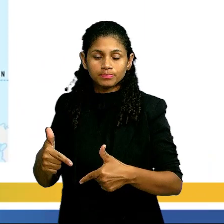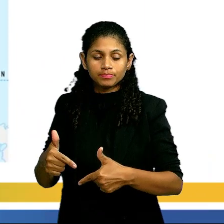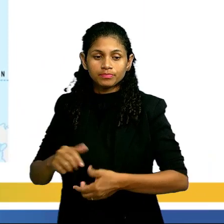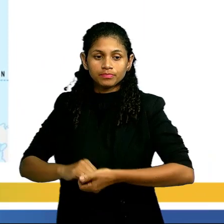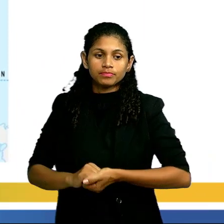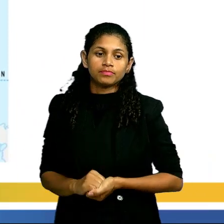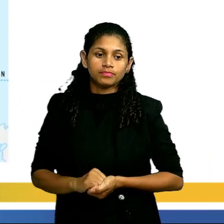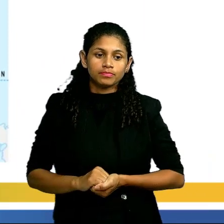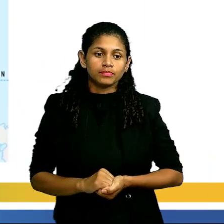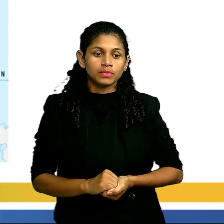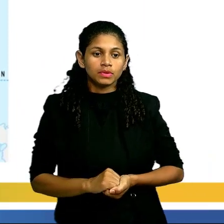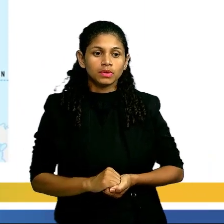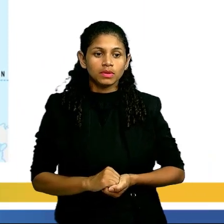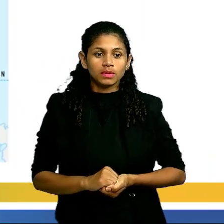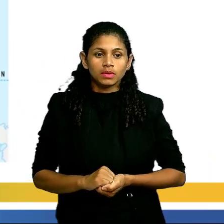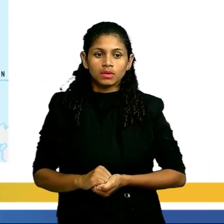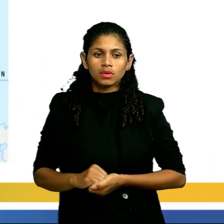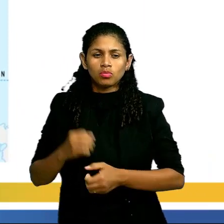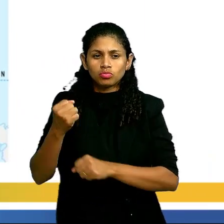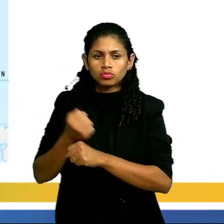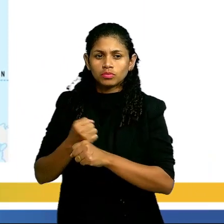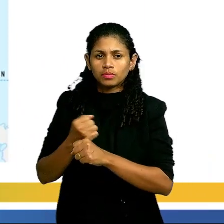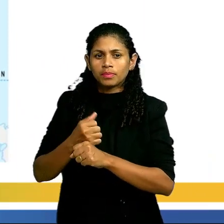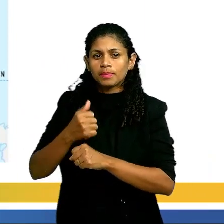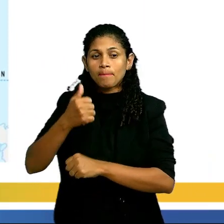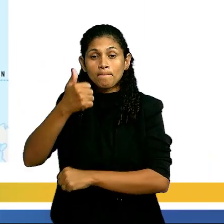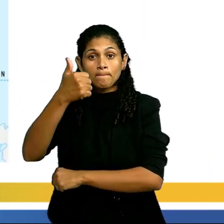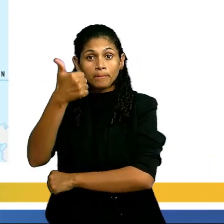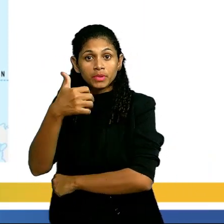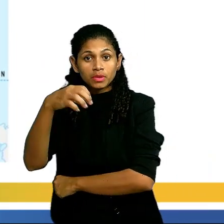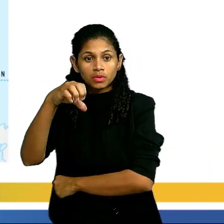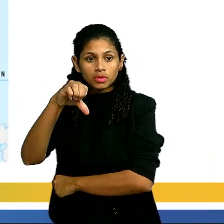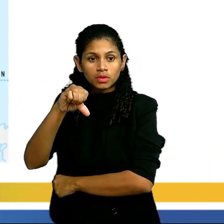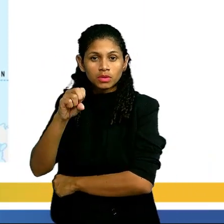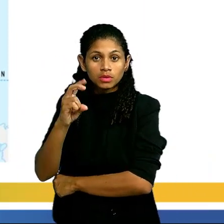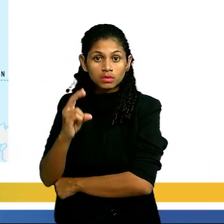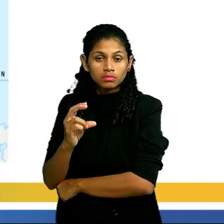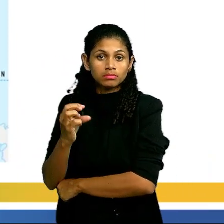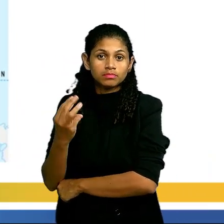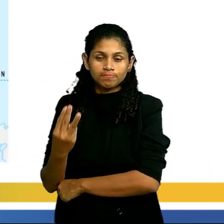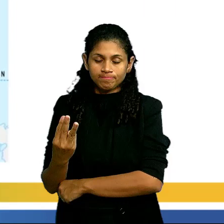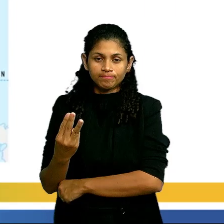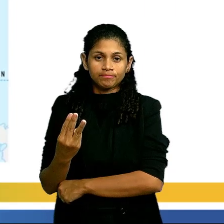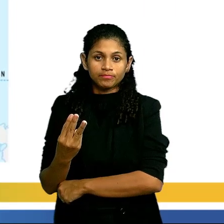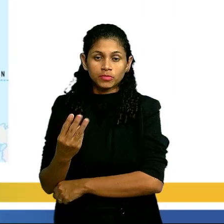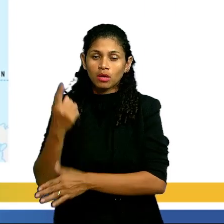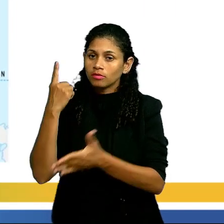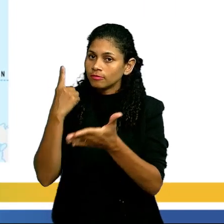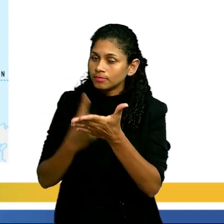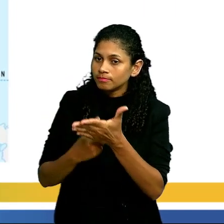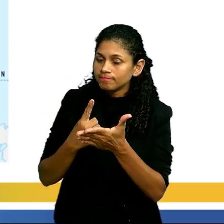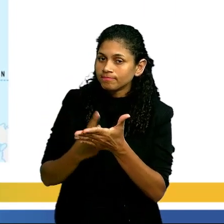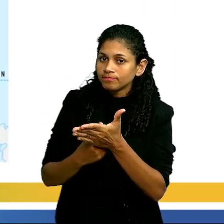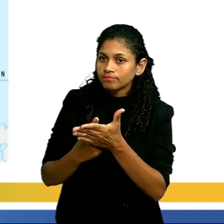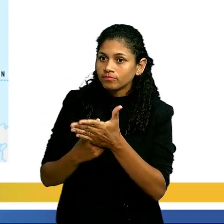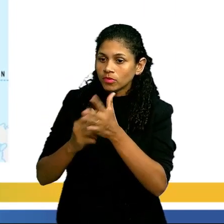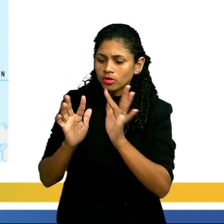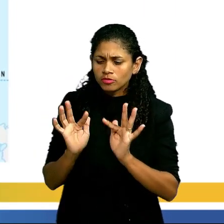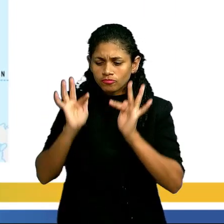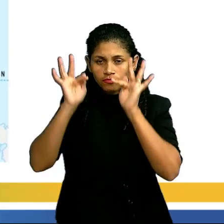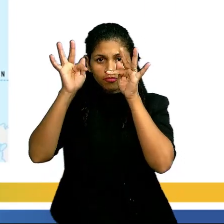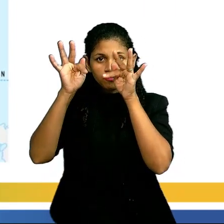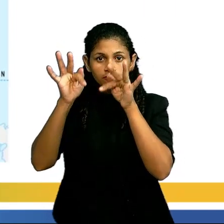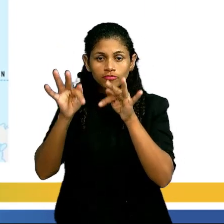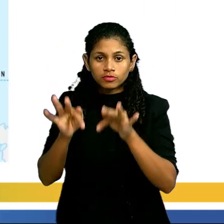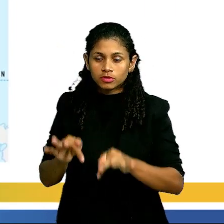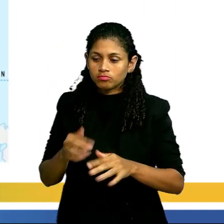1953 vai ser assinada uma trégua que vai dar fim a esse conflito sem que haja um vencedor, né, dos